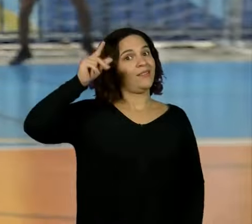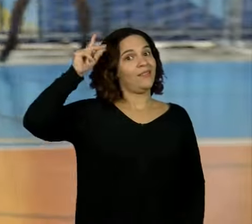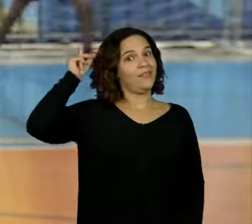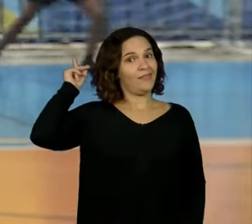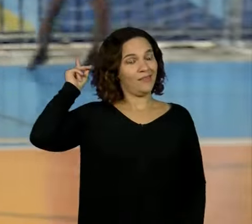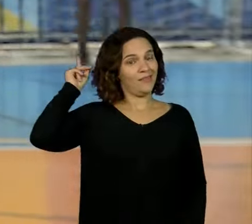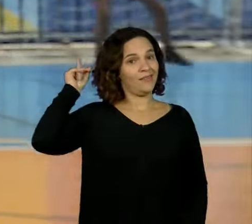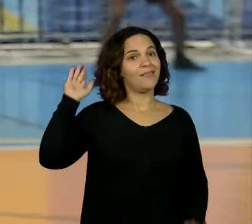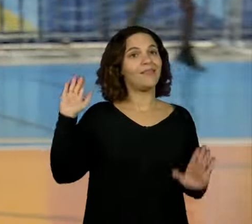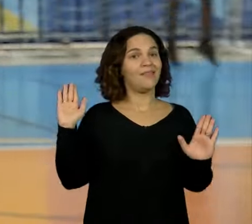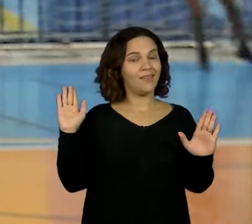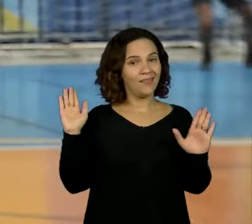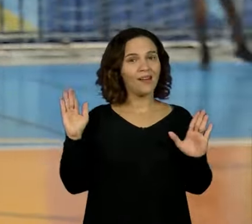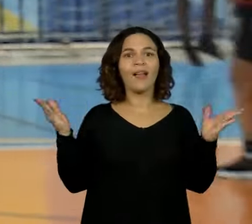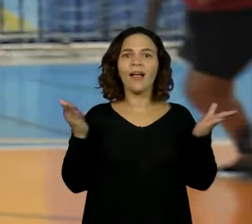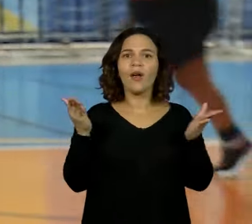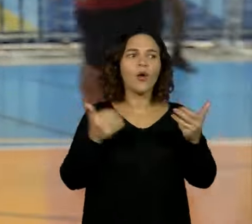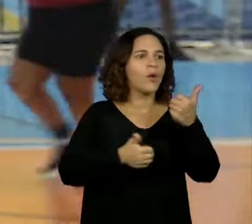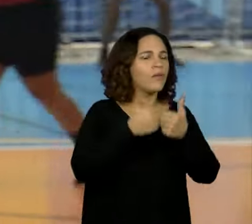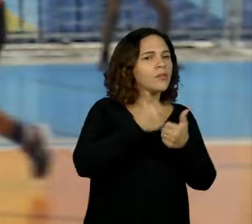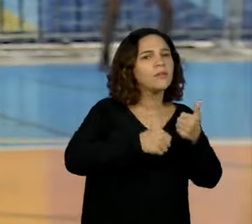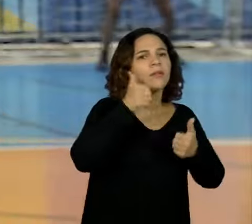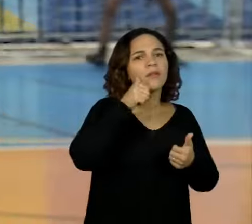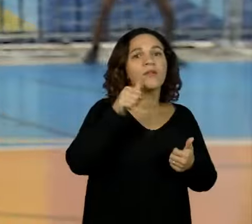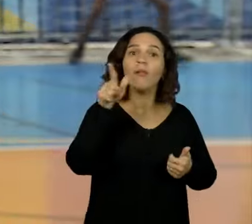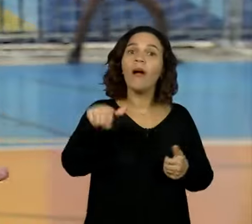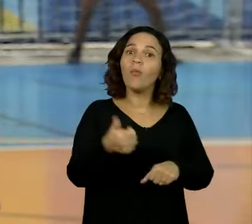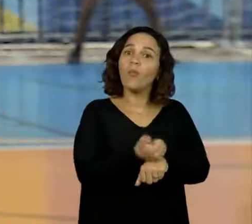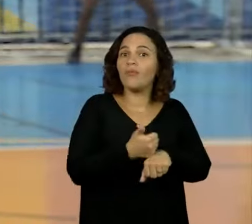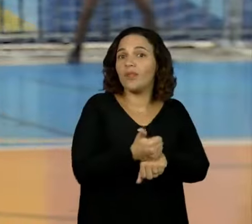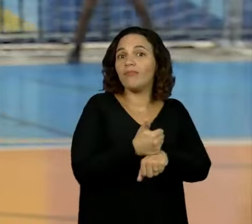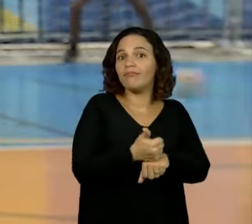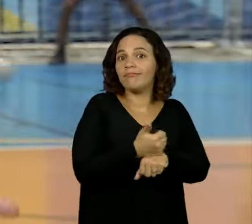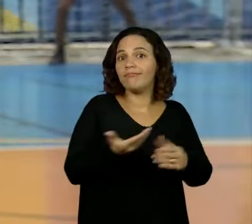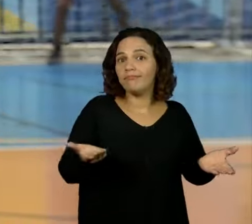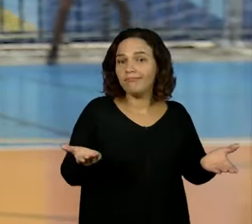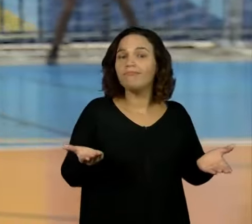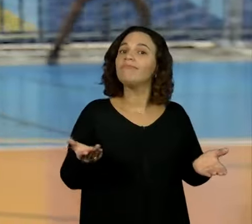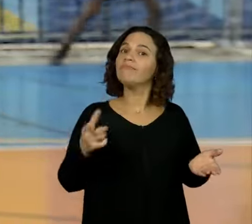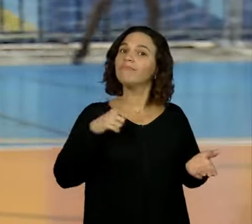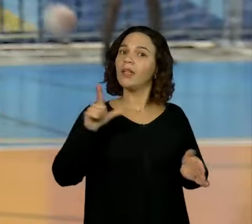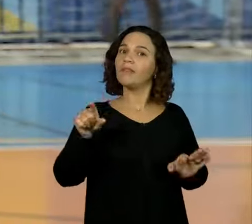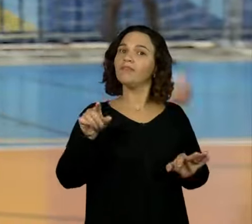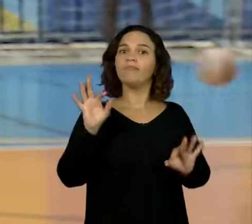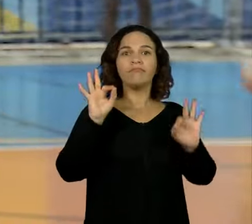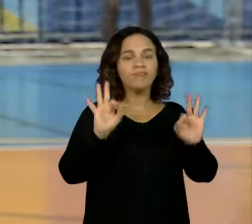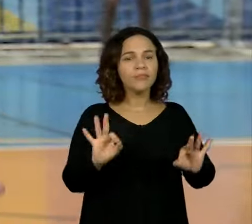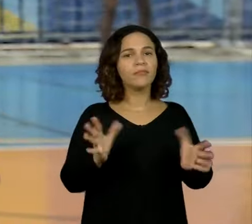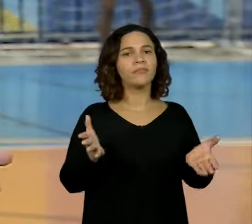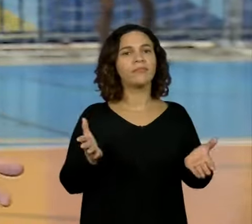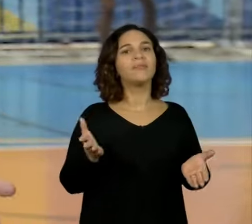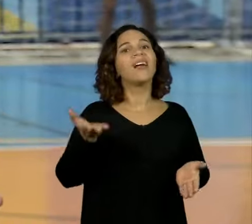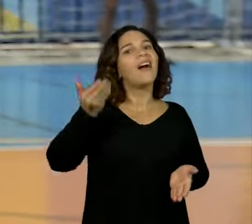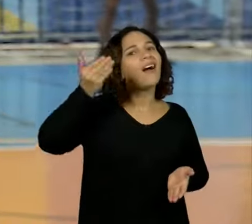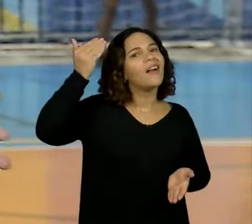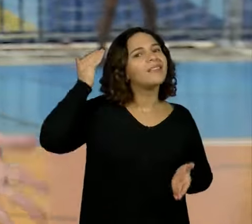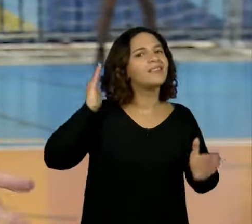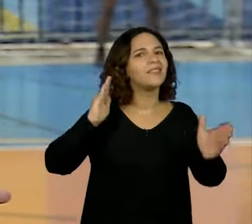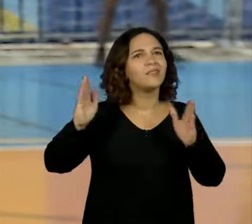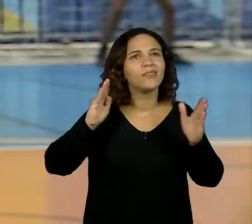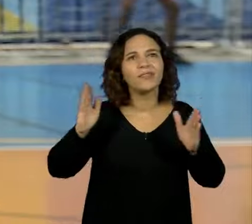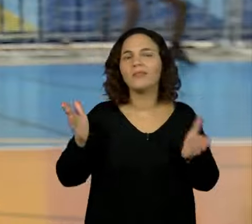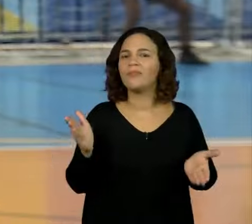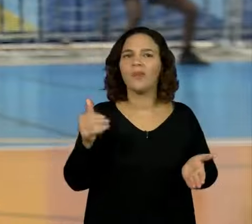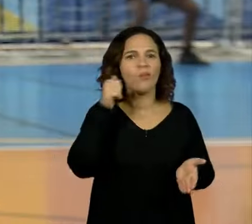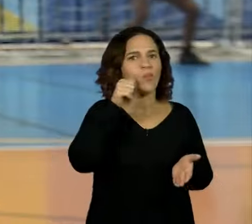delas, a gente vê o futebol feminino como uma profissão registrada. Né? Nós pegamos o futebol feminino que era, não era